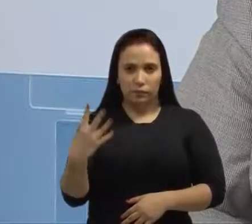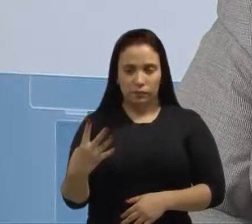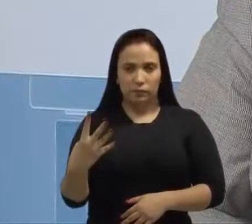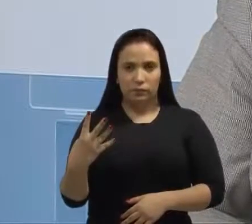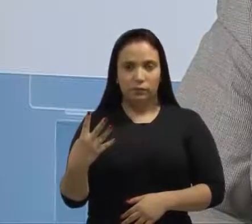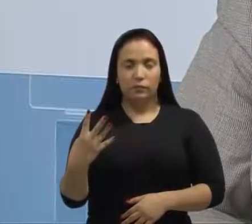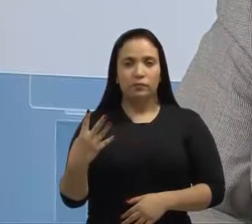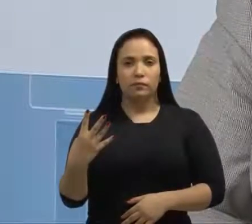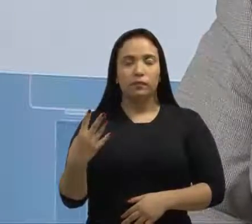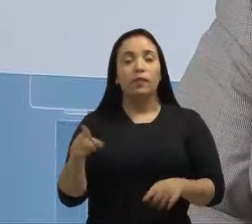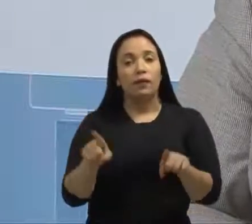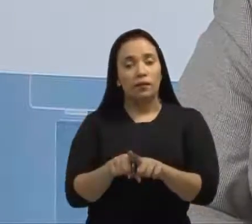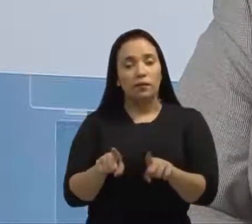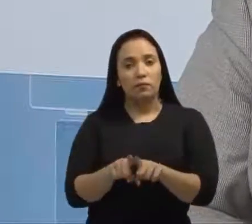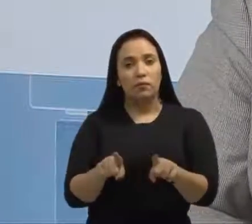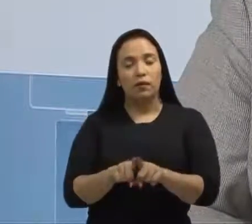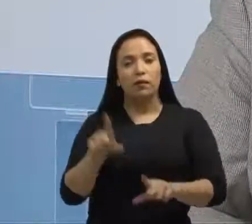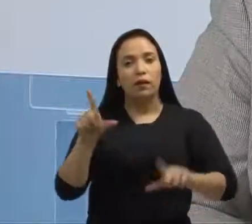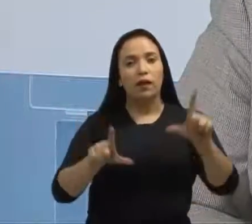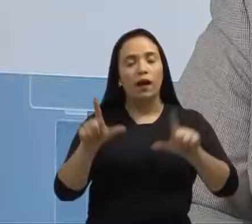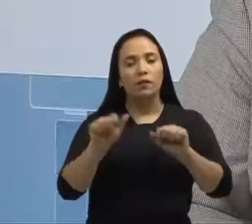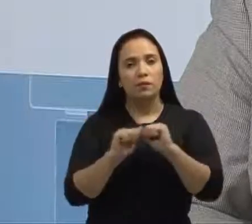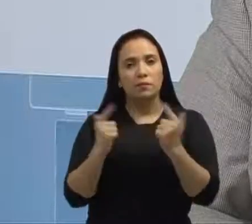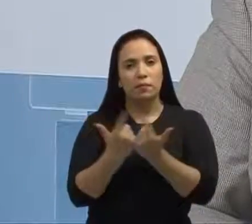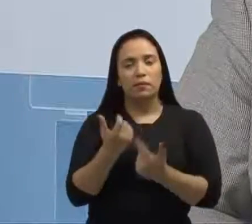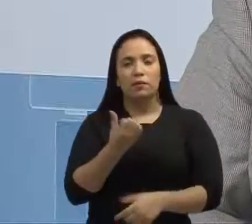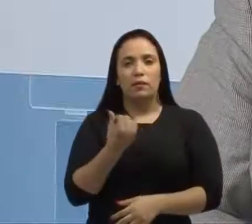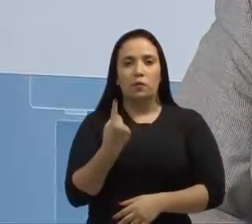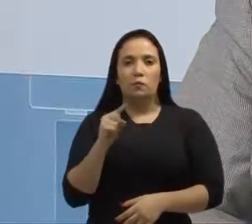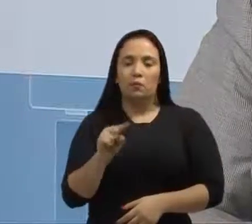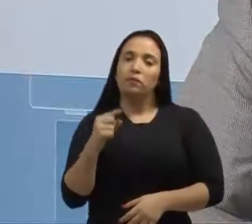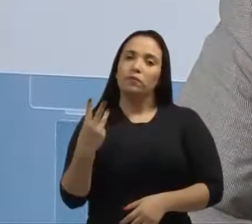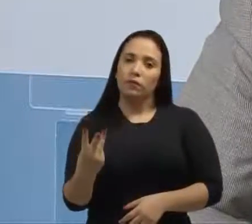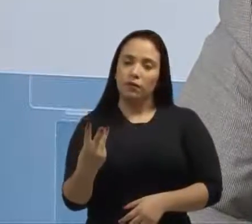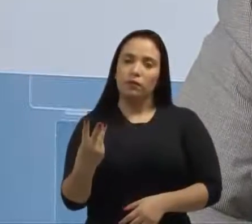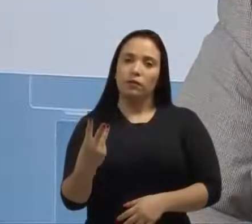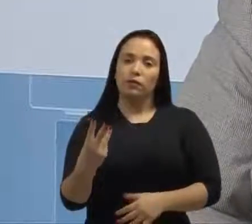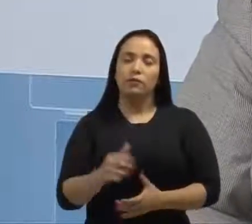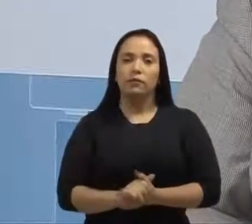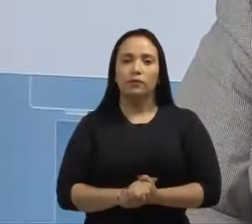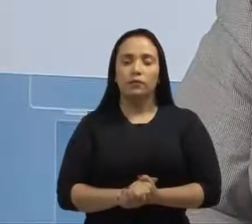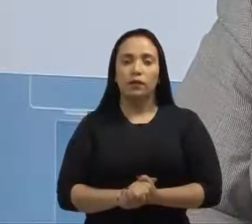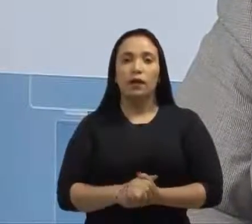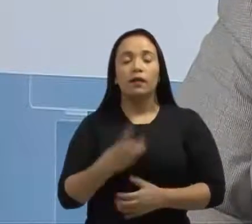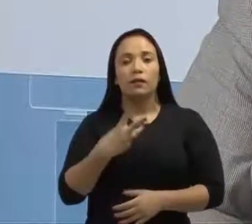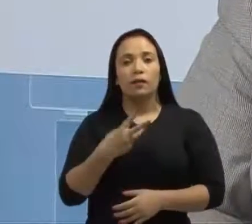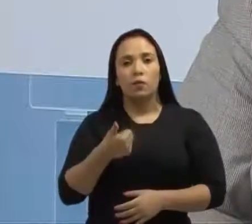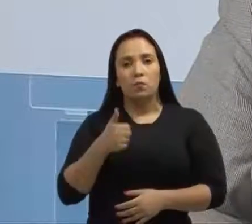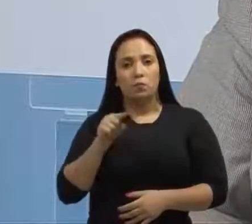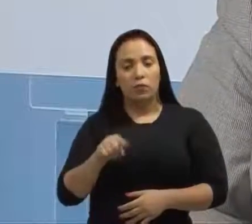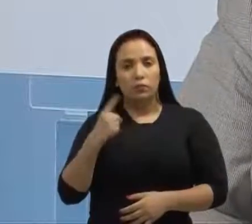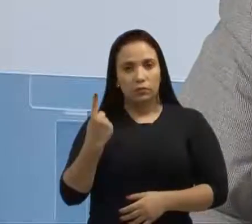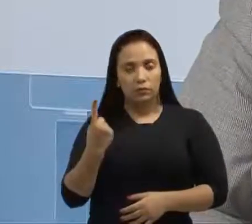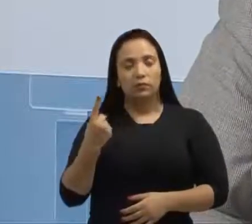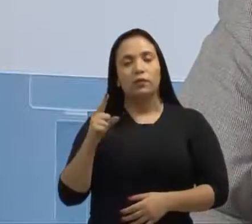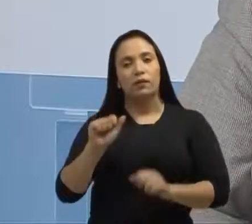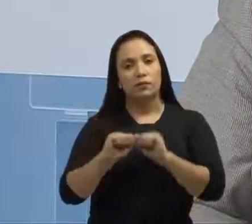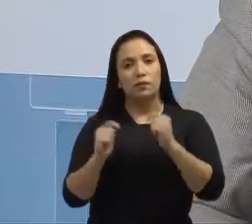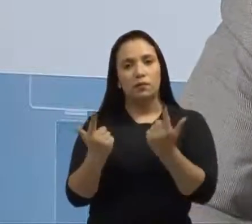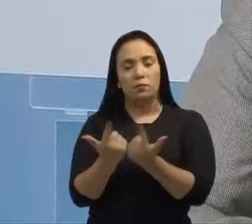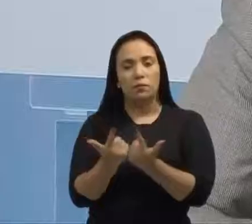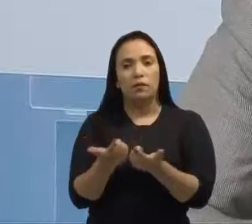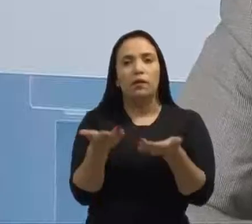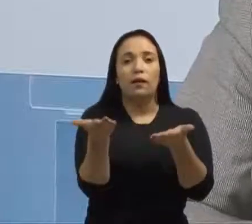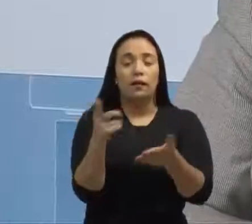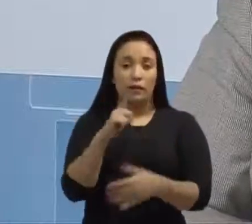61.4, aberto e digital, na sua TV Assembleia, canal 61.3, também aberto e digital, e o 31.1, que é também TV Assembleia. A TV